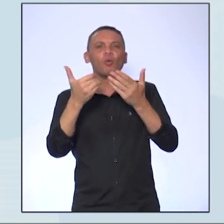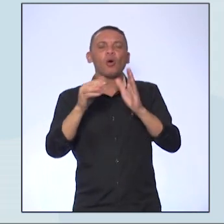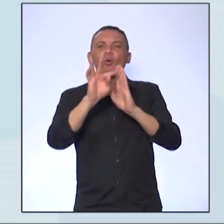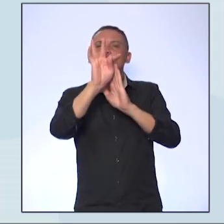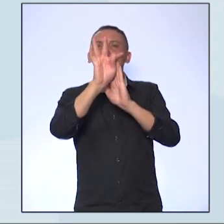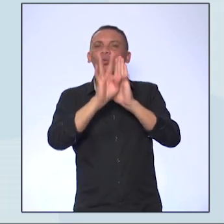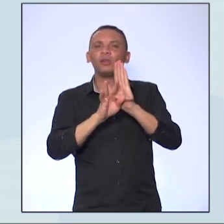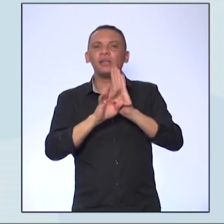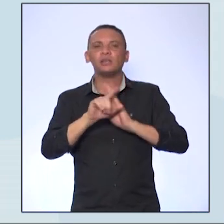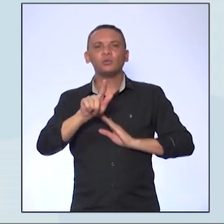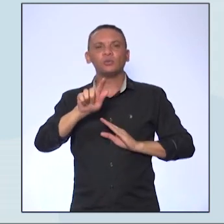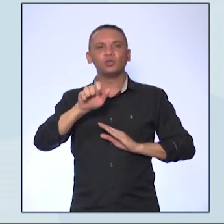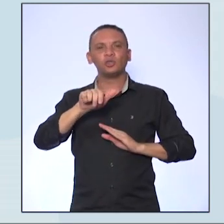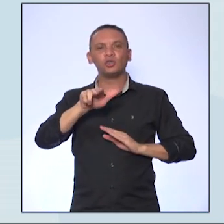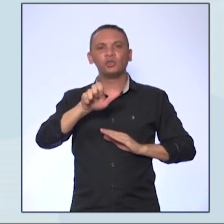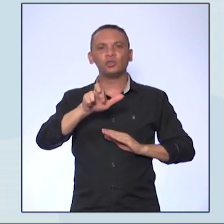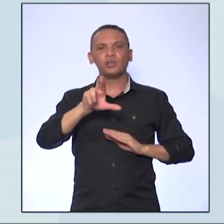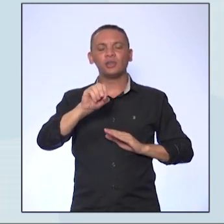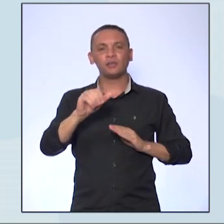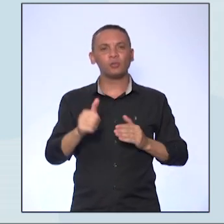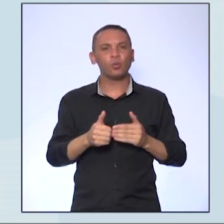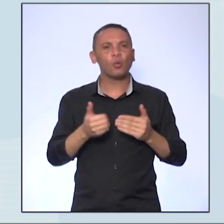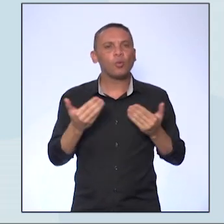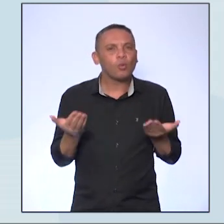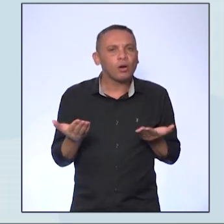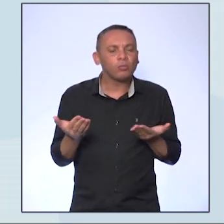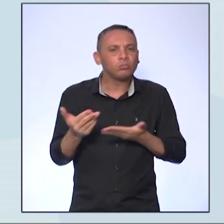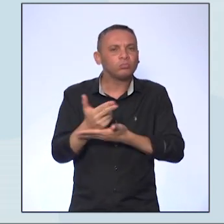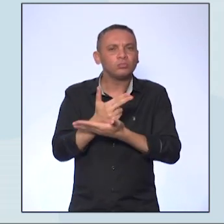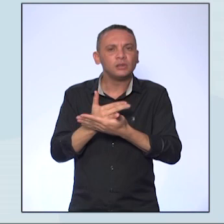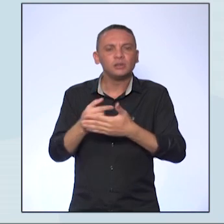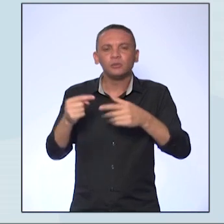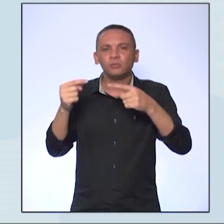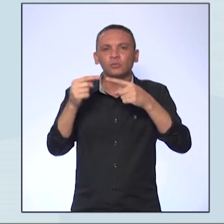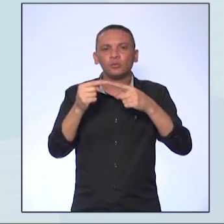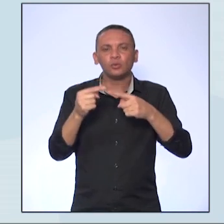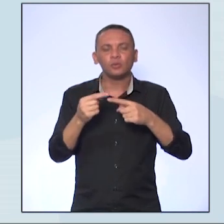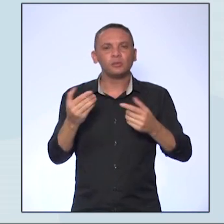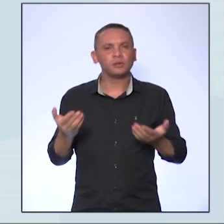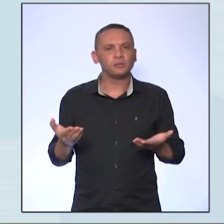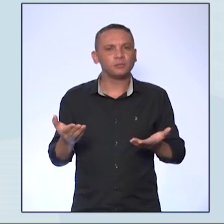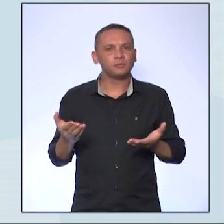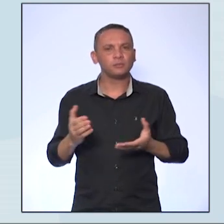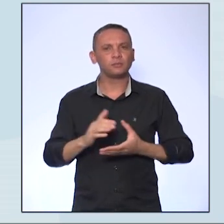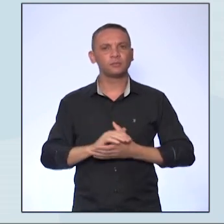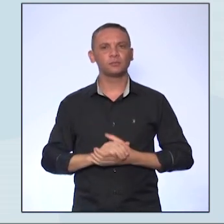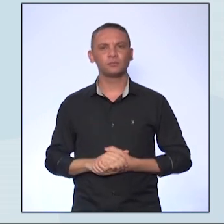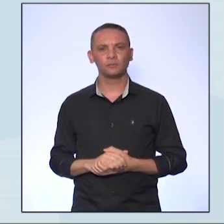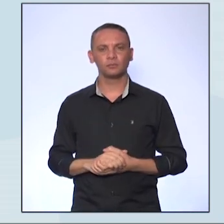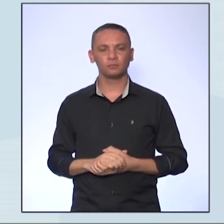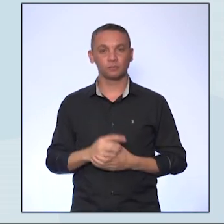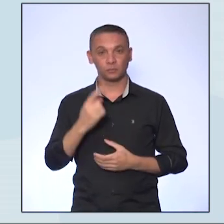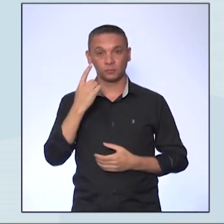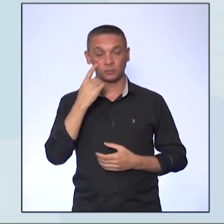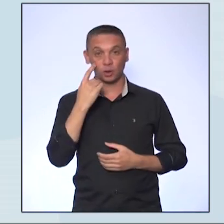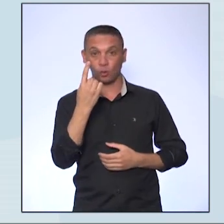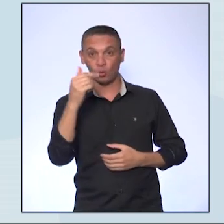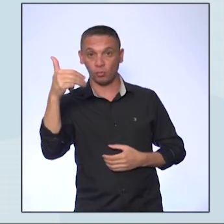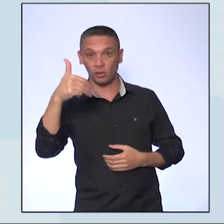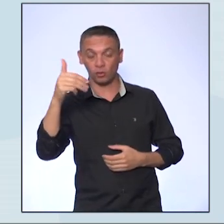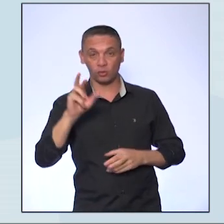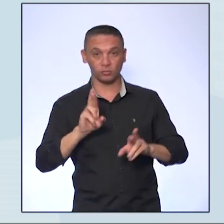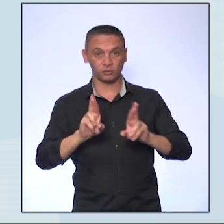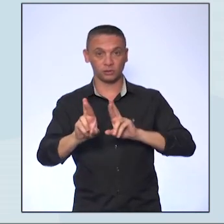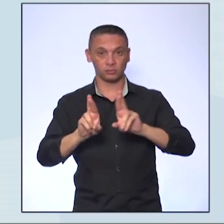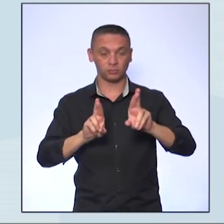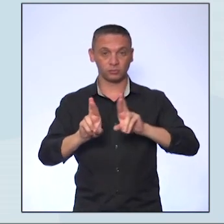textual vocês acham que esse desenho, essa imagem, representa? Ok? Vou te dar 1 minuto para